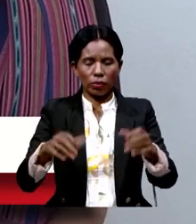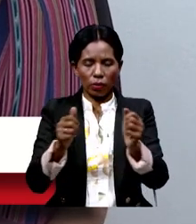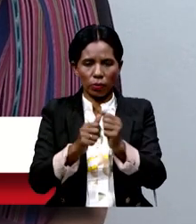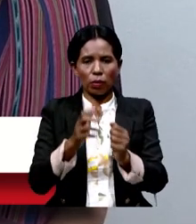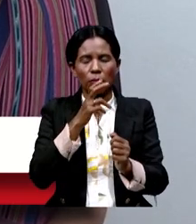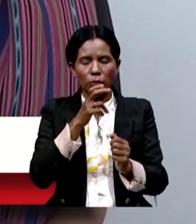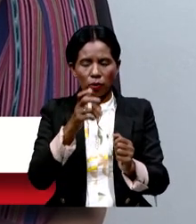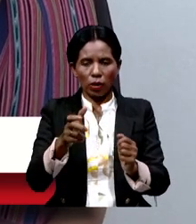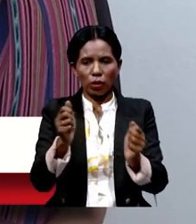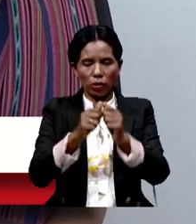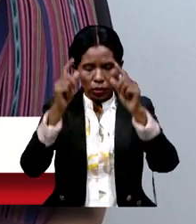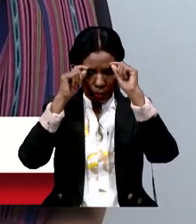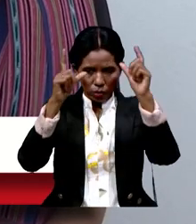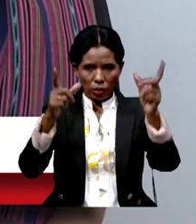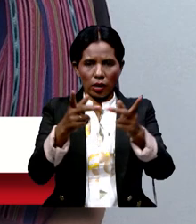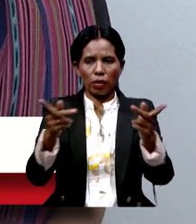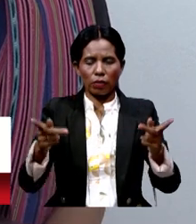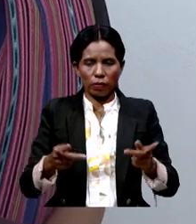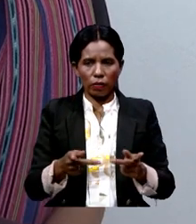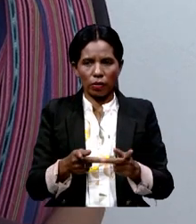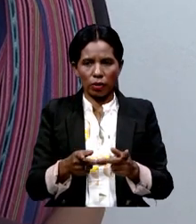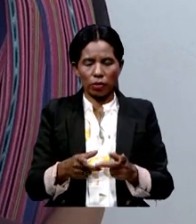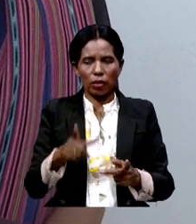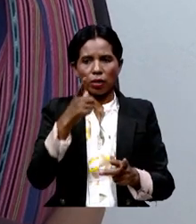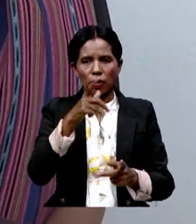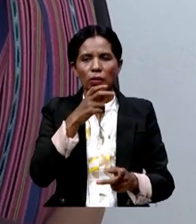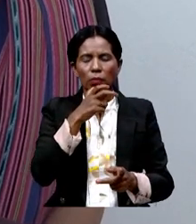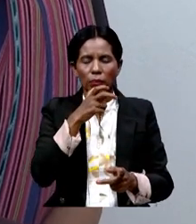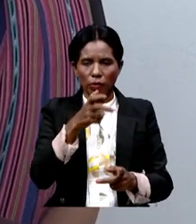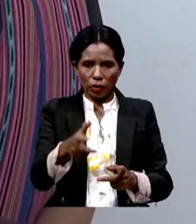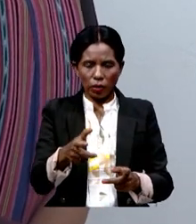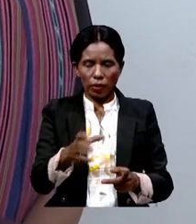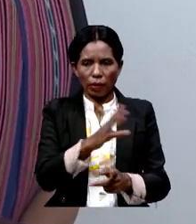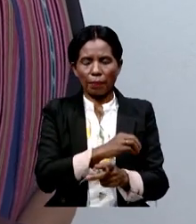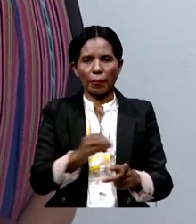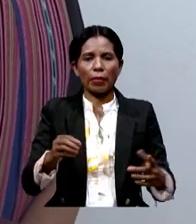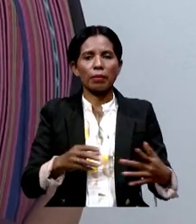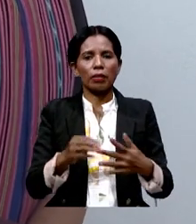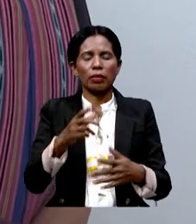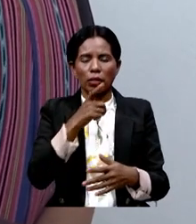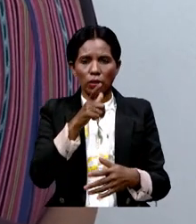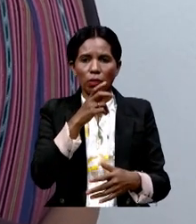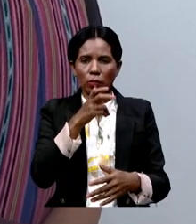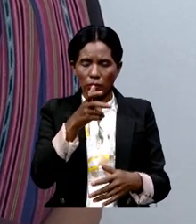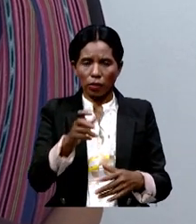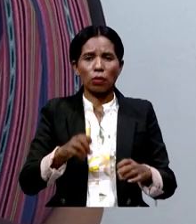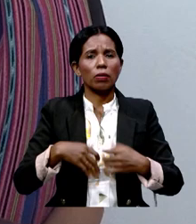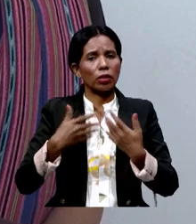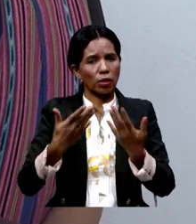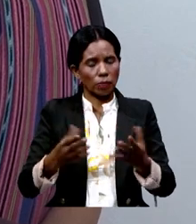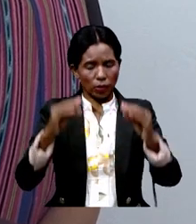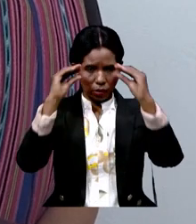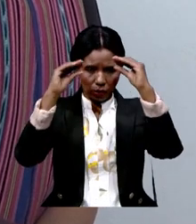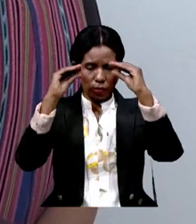Timor-Leste e a âmbito Lian Português, Liliu Lian Português, Unsa Makpele, Hanori